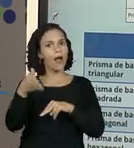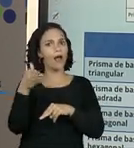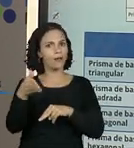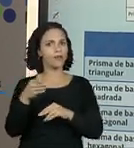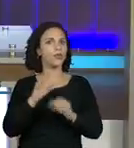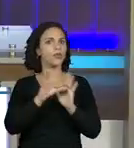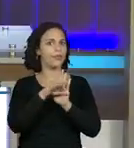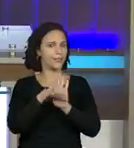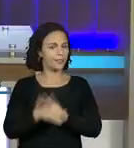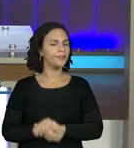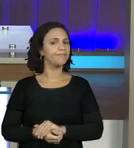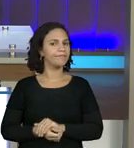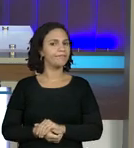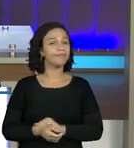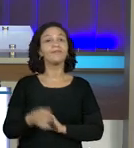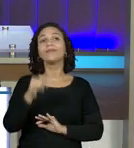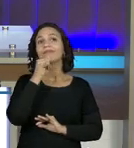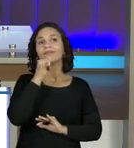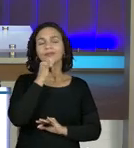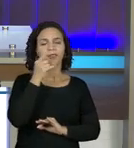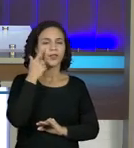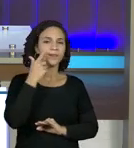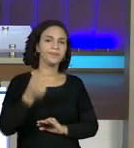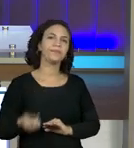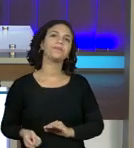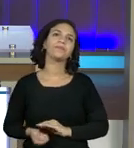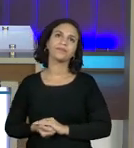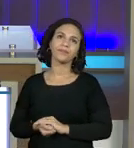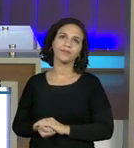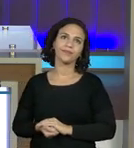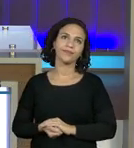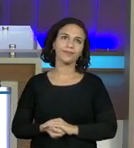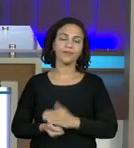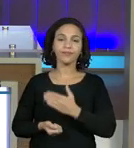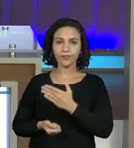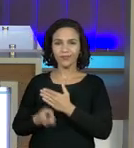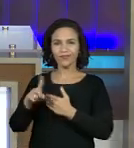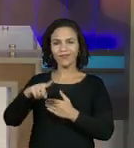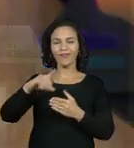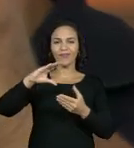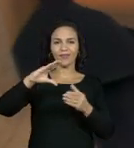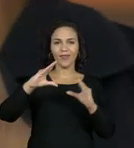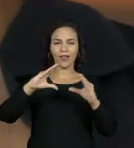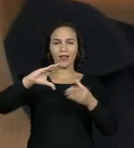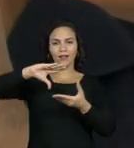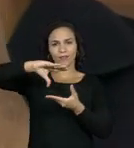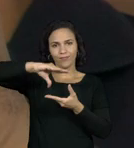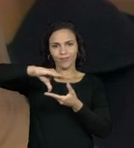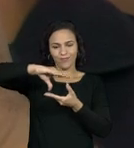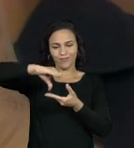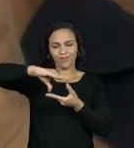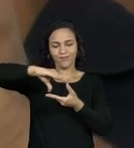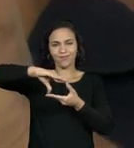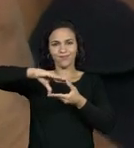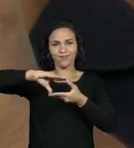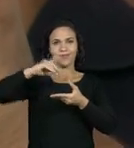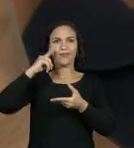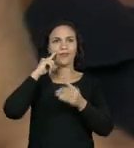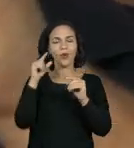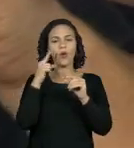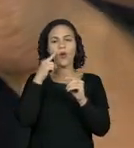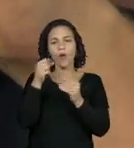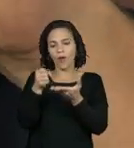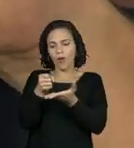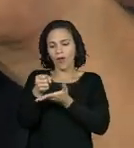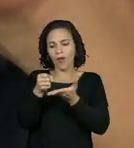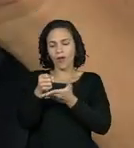vou pegar, por exemplo, esse aqui. Ó. Esse aqui é o paralelepípedo que eu falei. Ele tem a base quadrada embaixo, tá vendo?